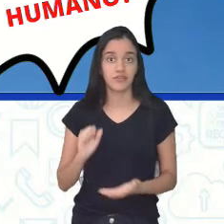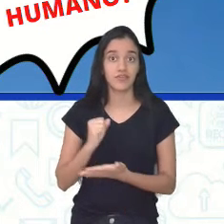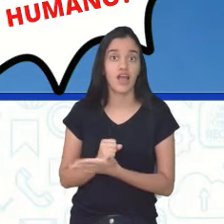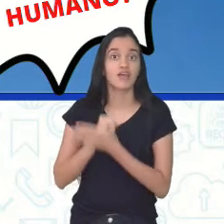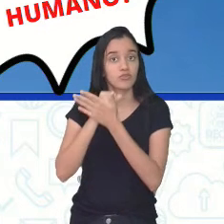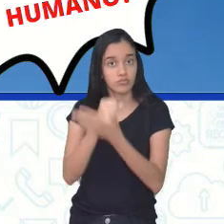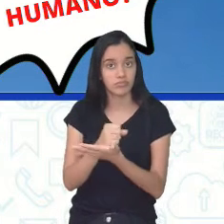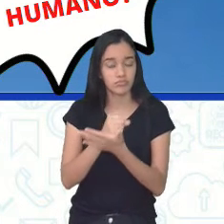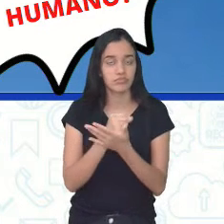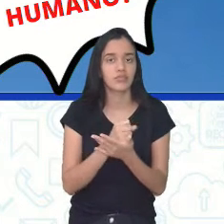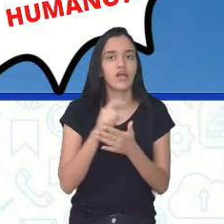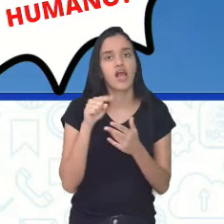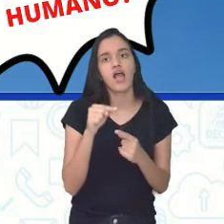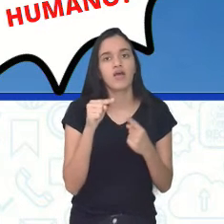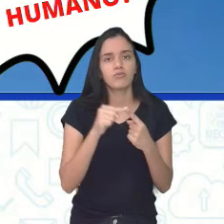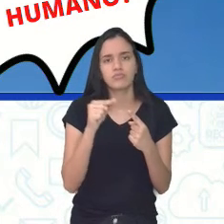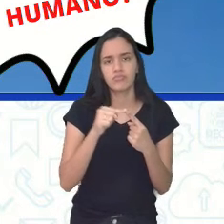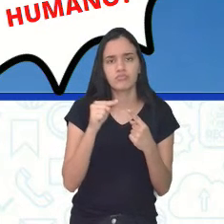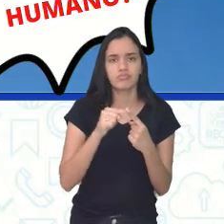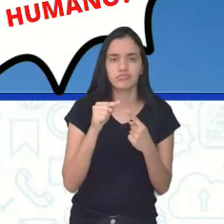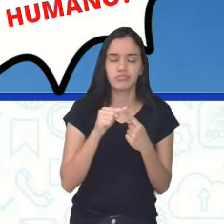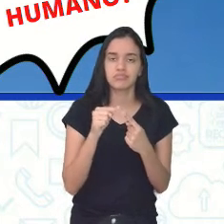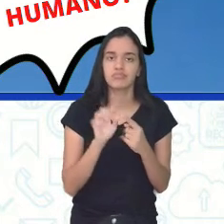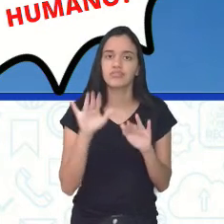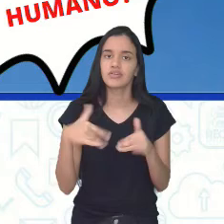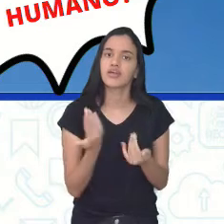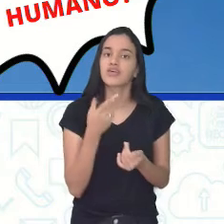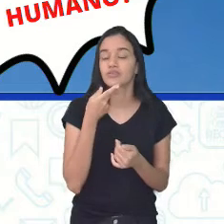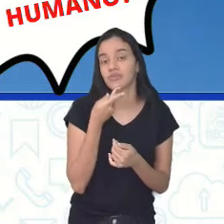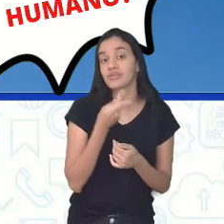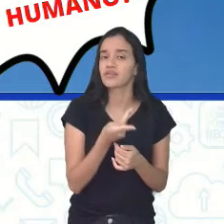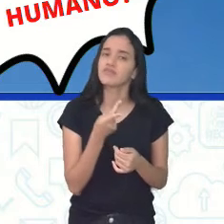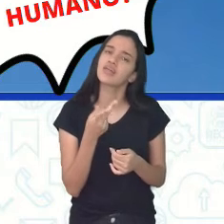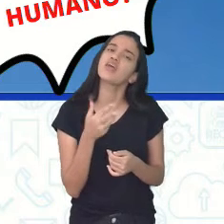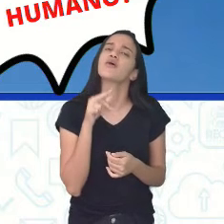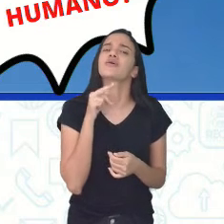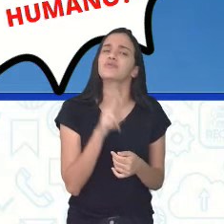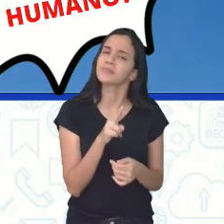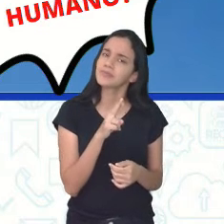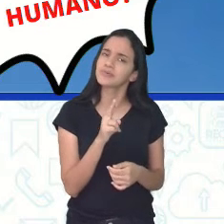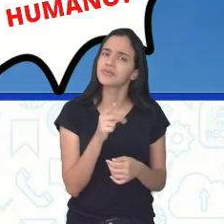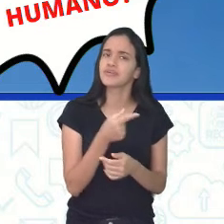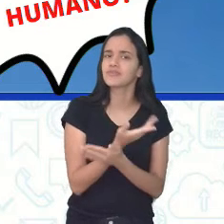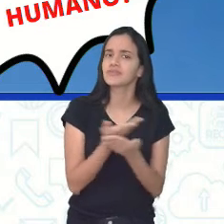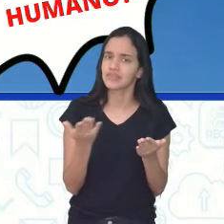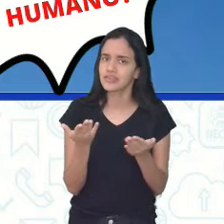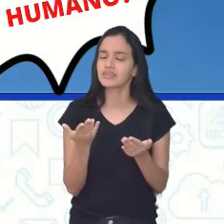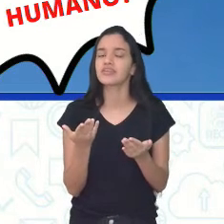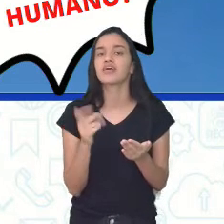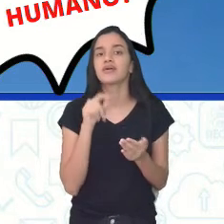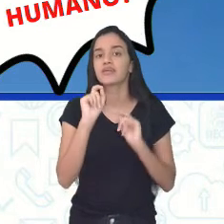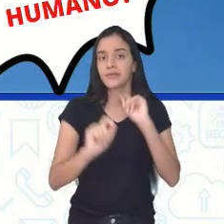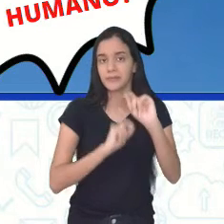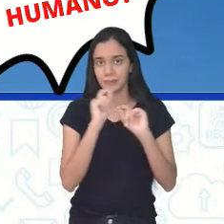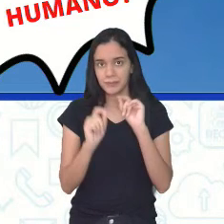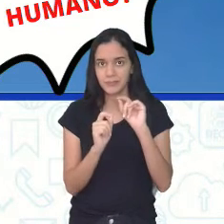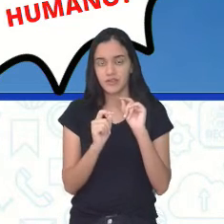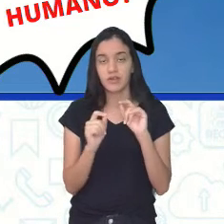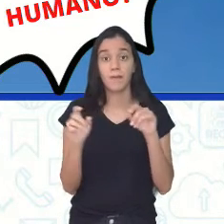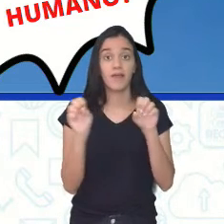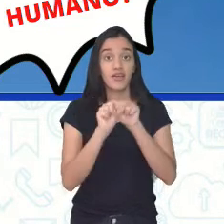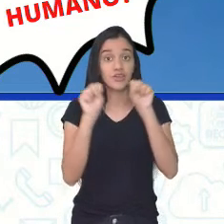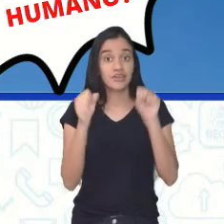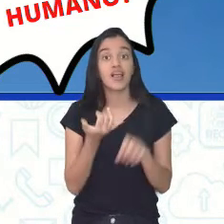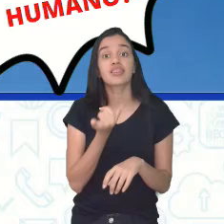bastante. Eu coloquei já aqui, na hora que eu estava falando, eu dei resposta a vocês, que era a questão de quem? Do